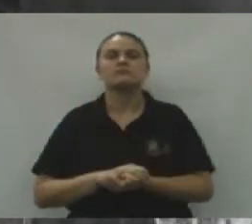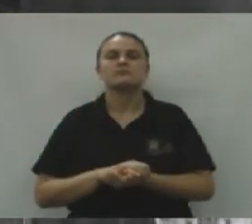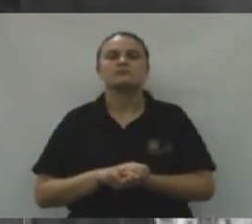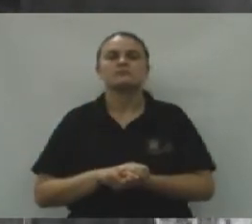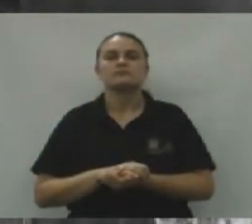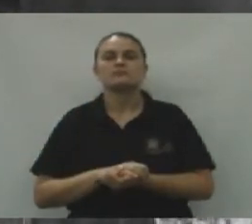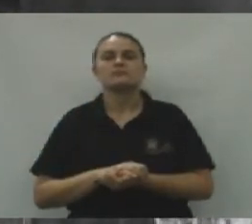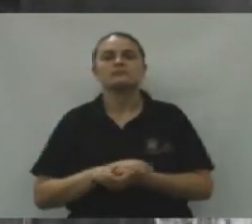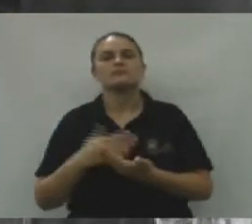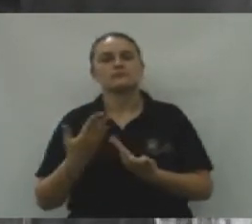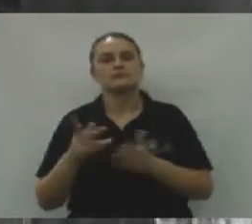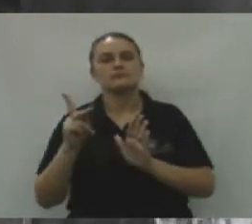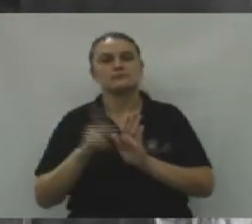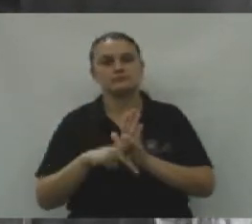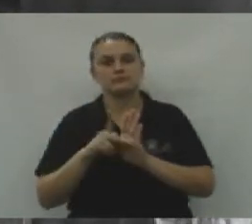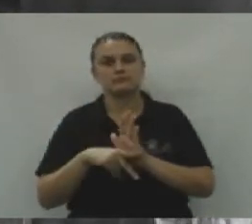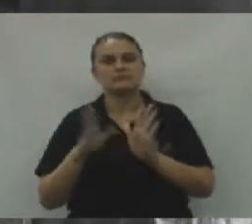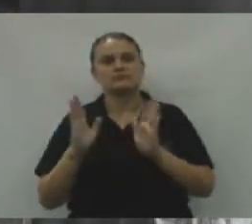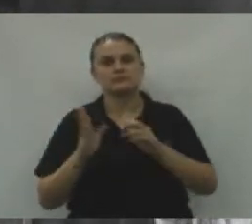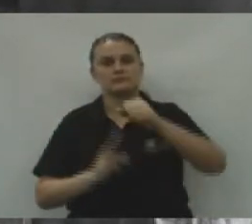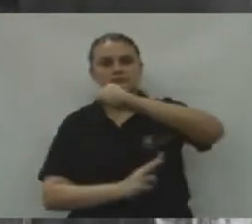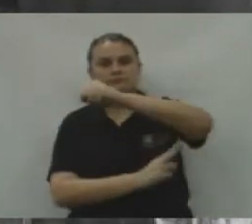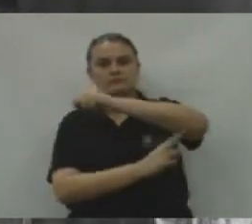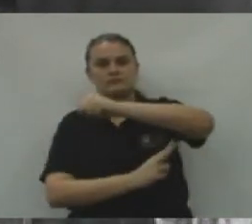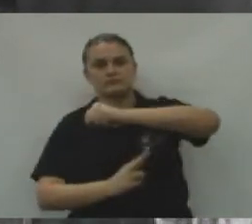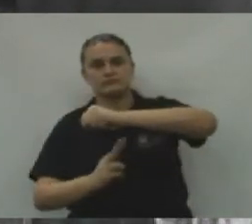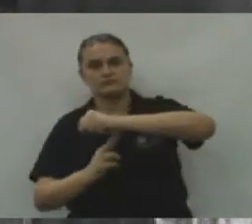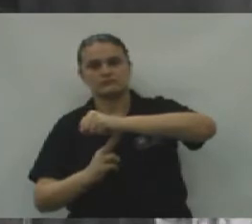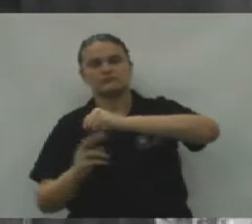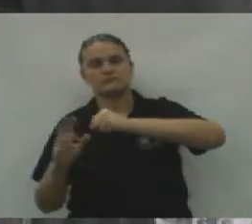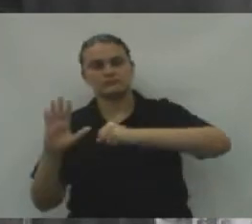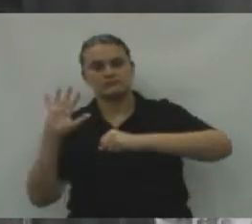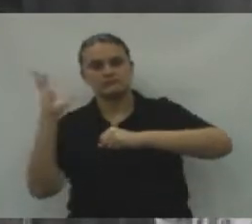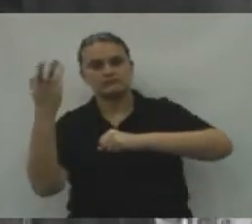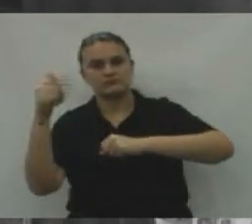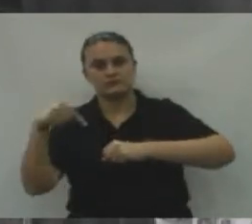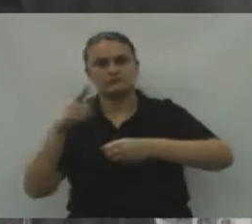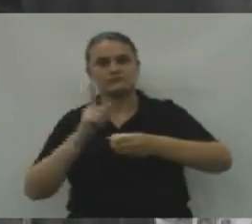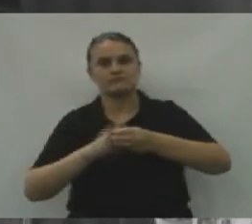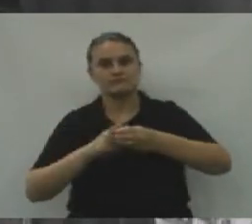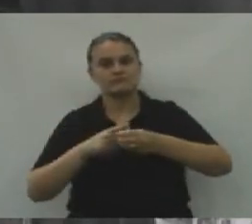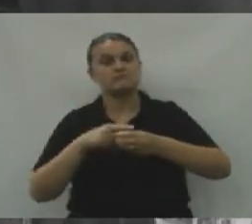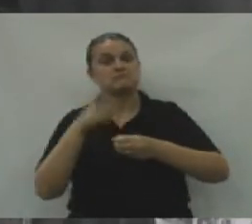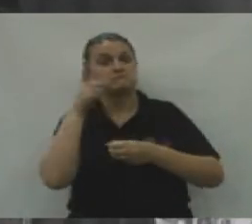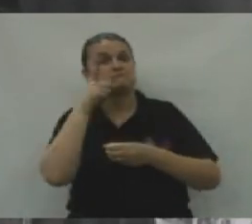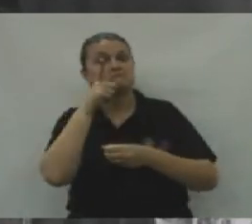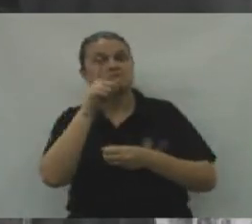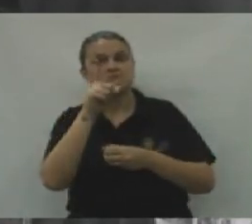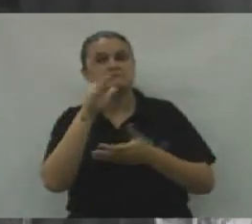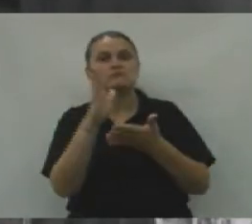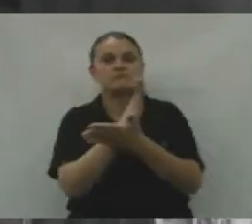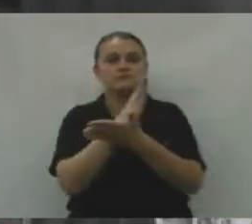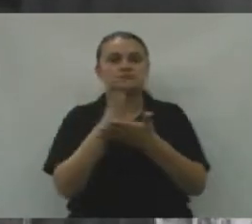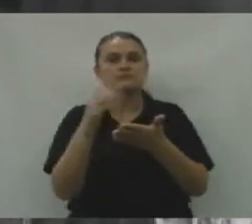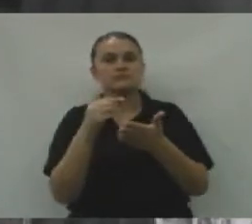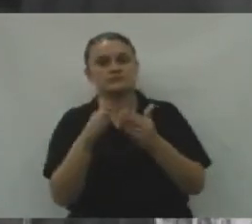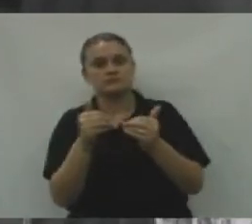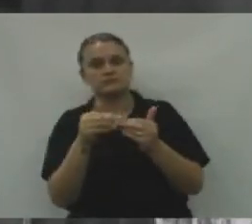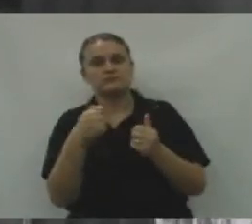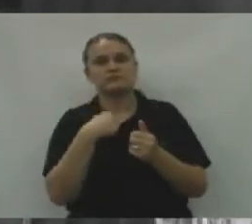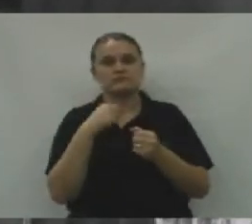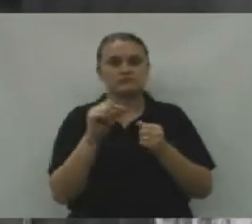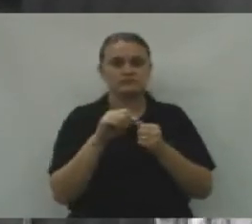com esse projeto agora da ponte que está para vir para a nossa cidade, vai ser atendido alguns pedidos que eu fiz